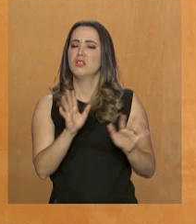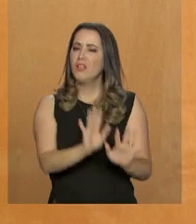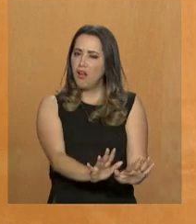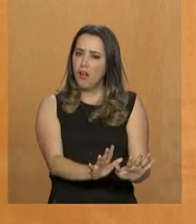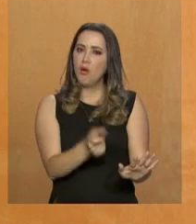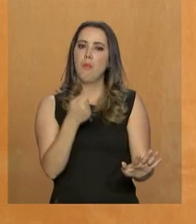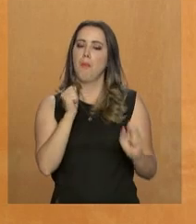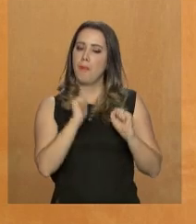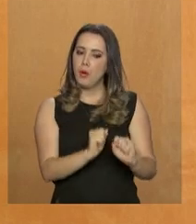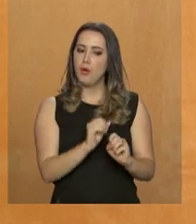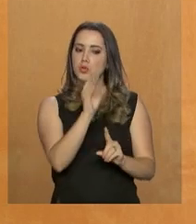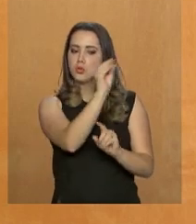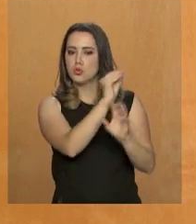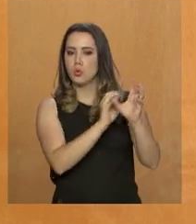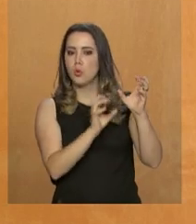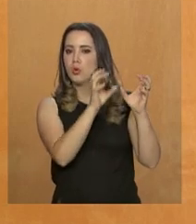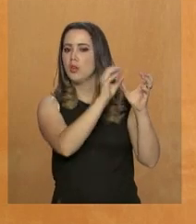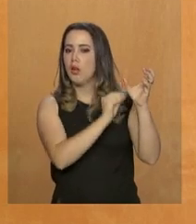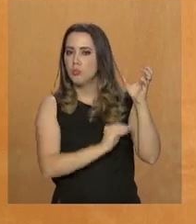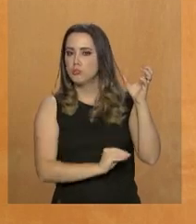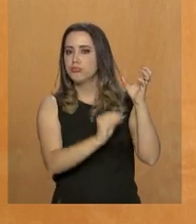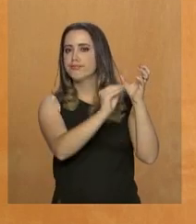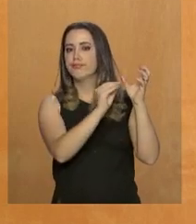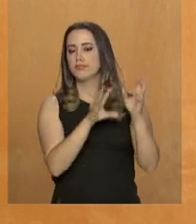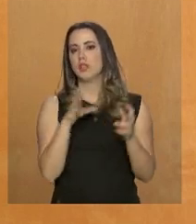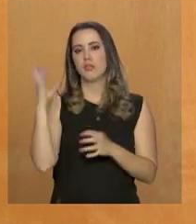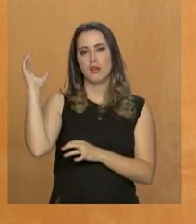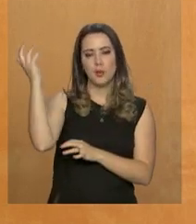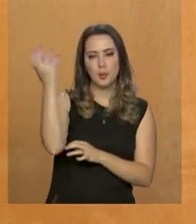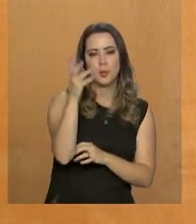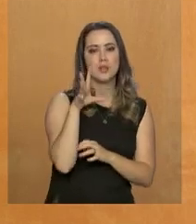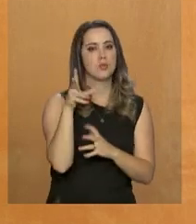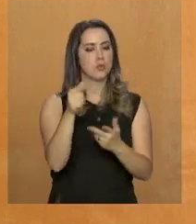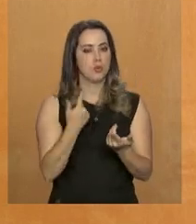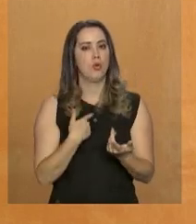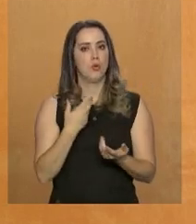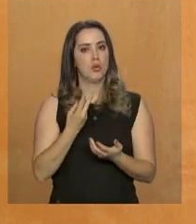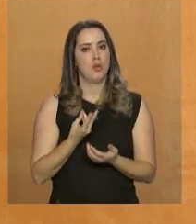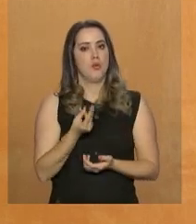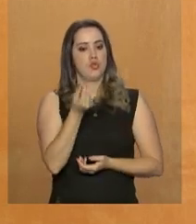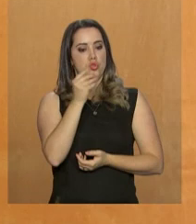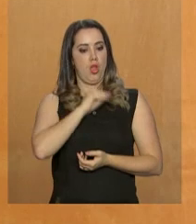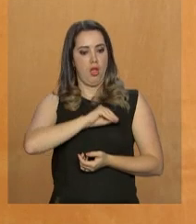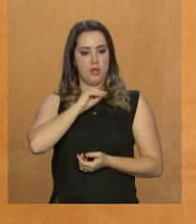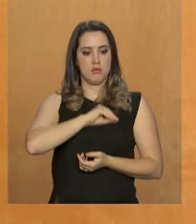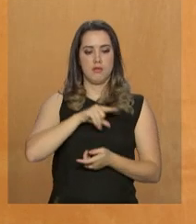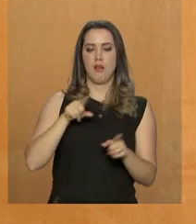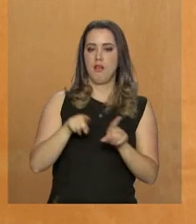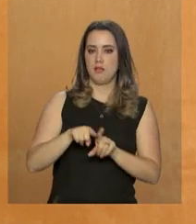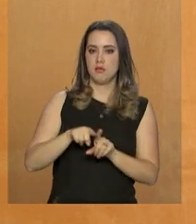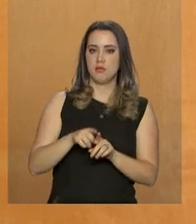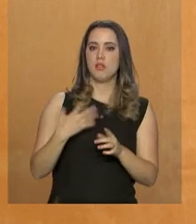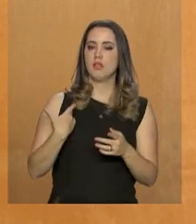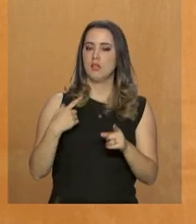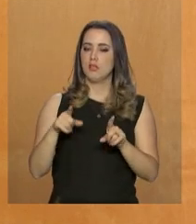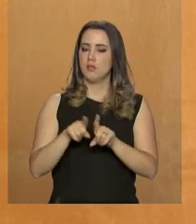agrega dentro da sua propriedade mais uma possibilidade de renda e mais uma possibilidade de